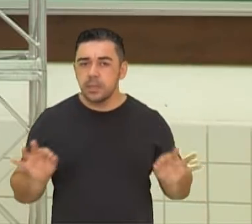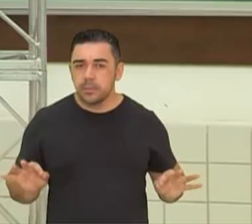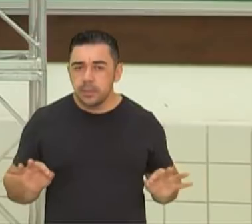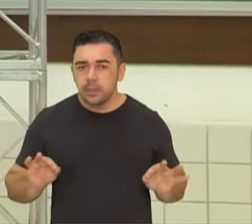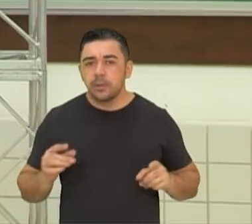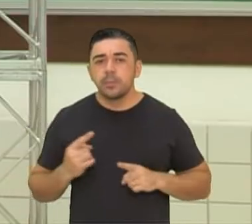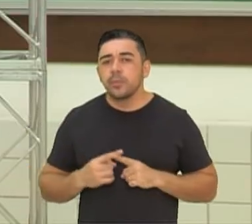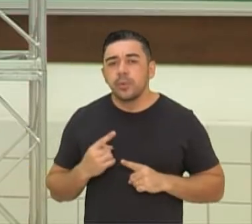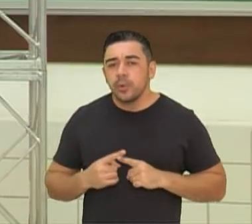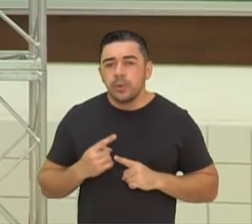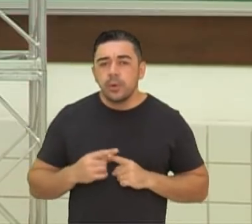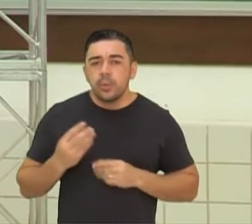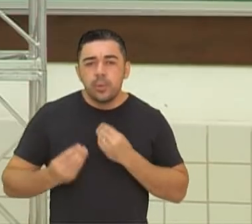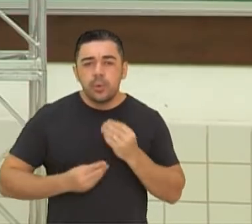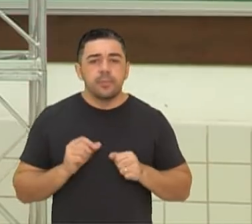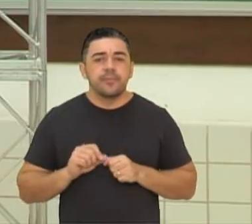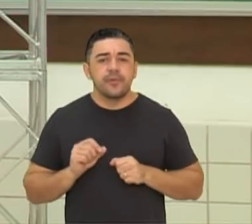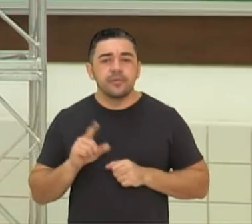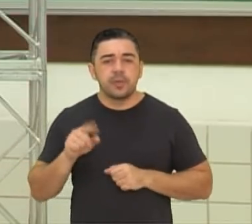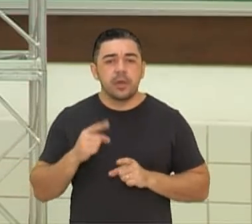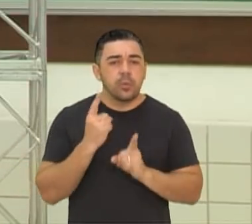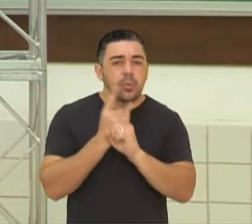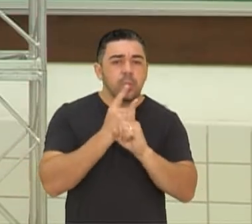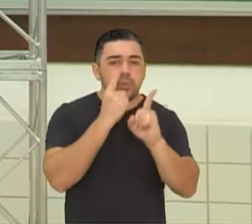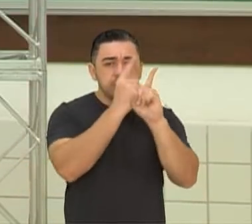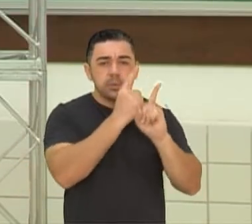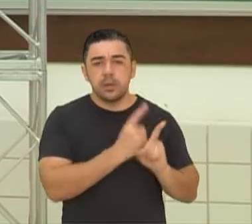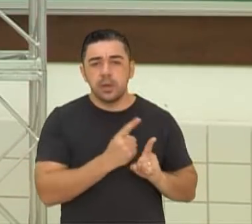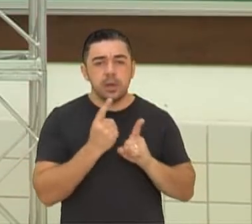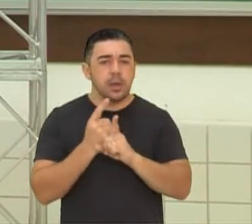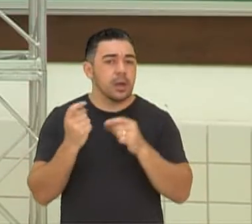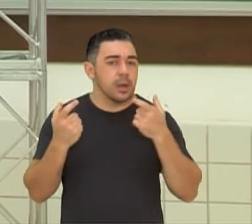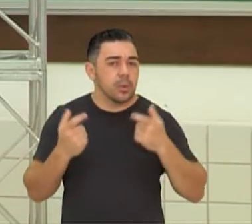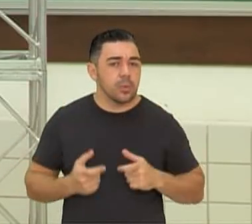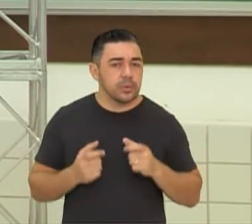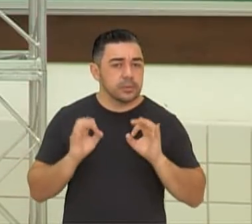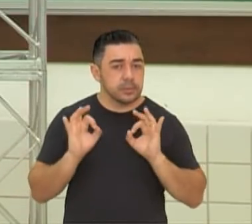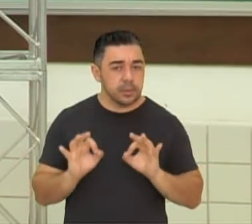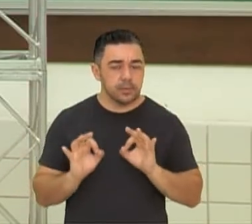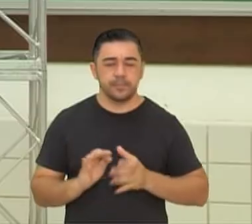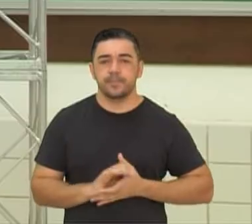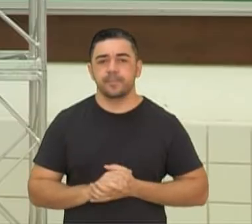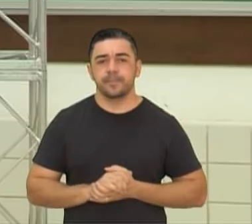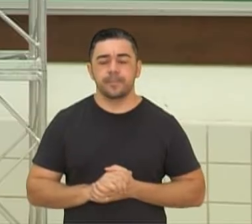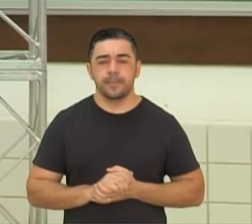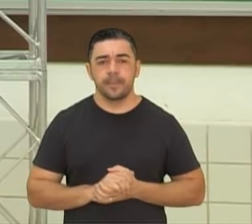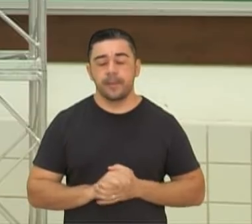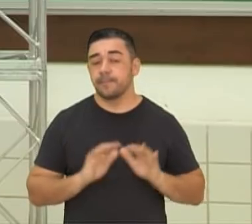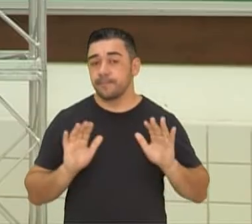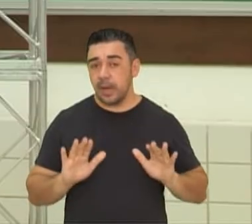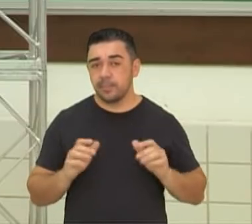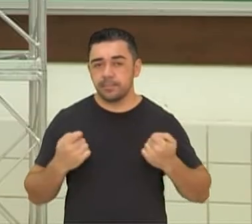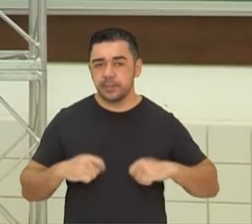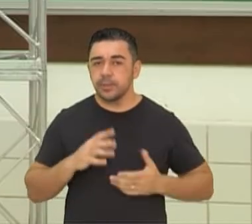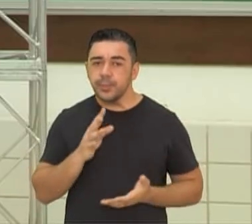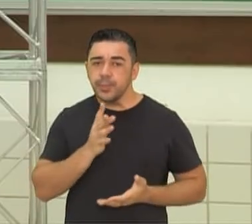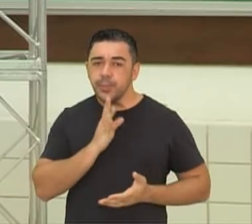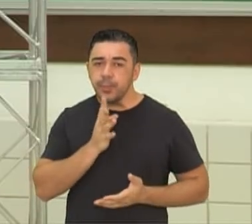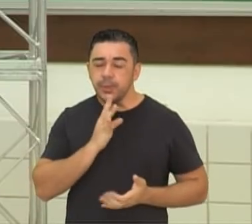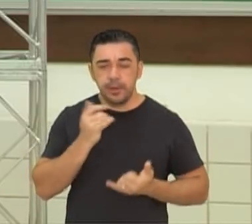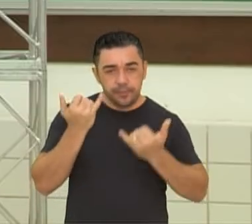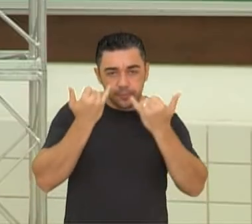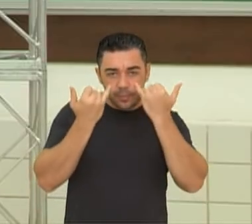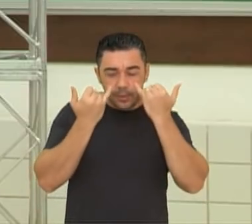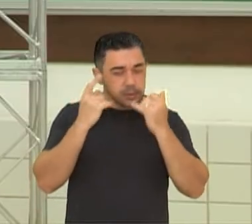gente faz com ele? A gente só tem que localizar os pontos bem certinho, certo? Mas a gente precisa conhecer essas informações